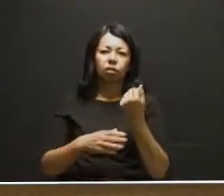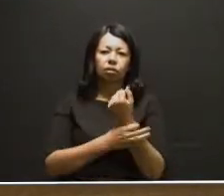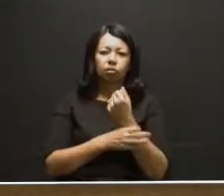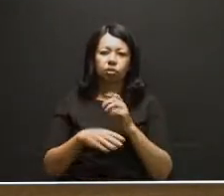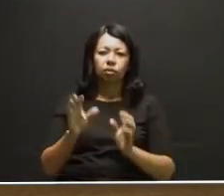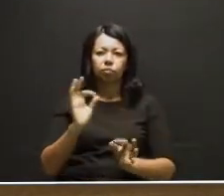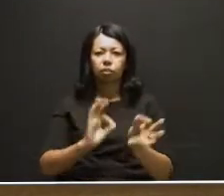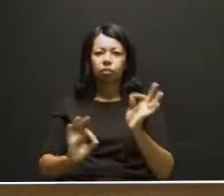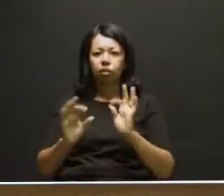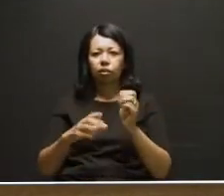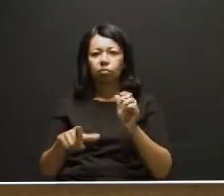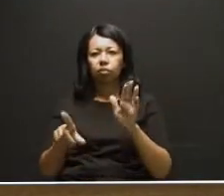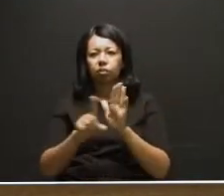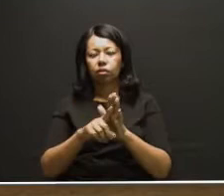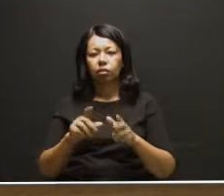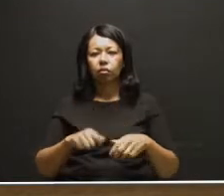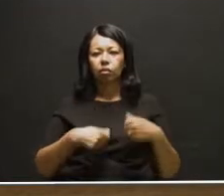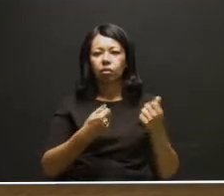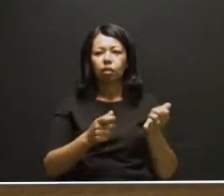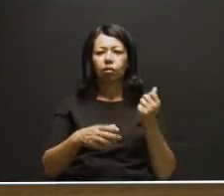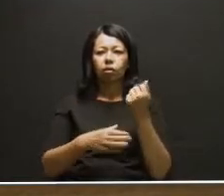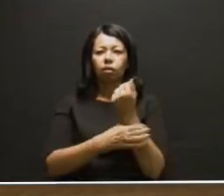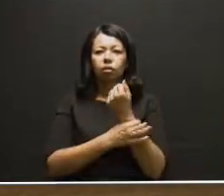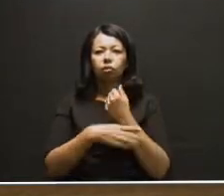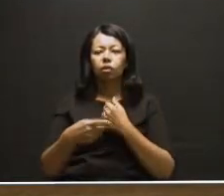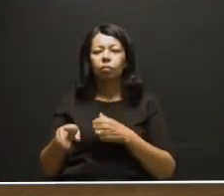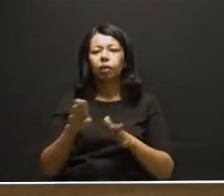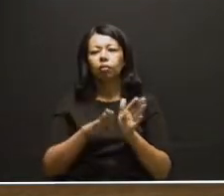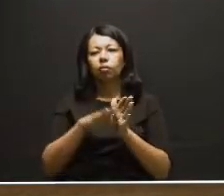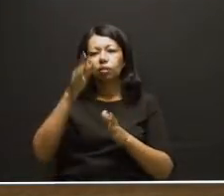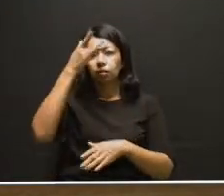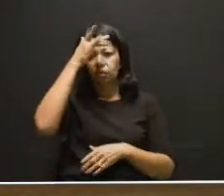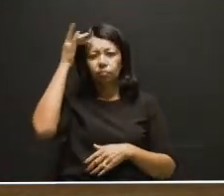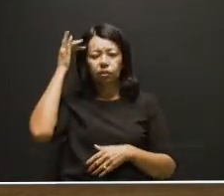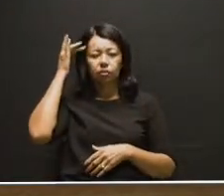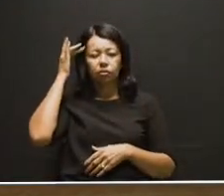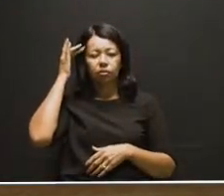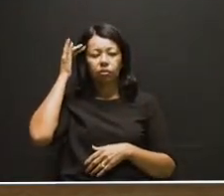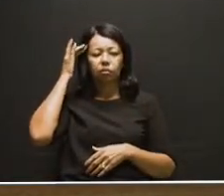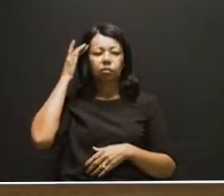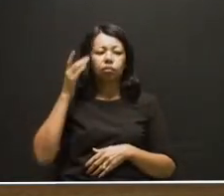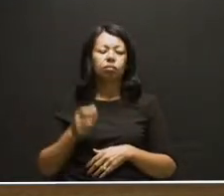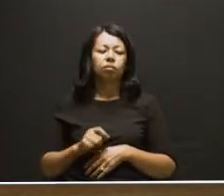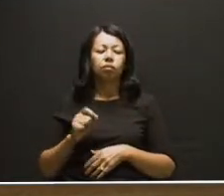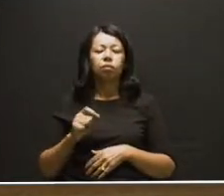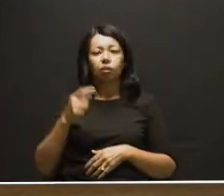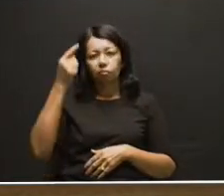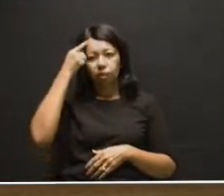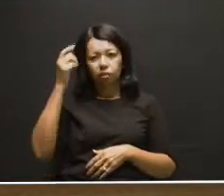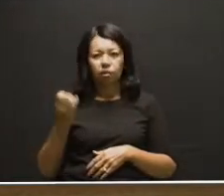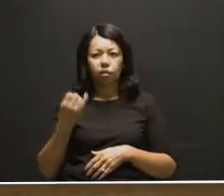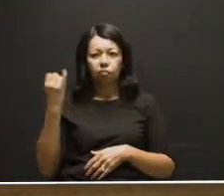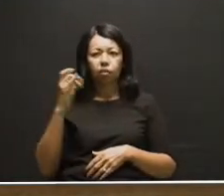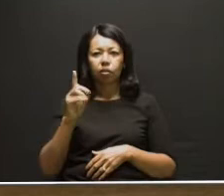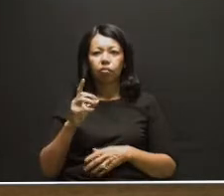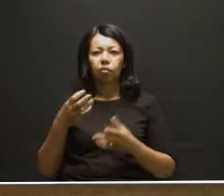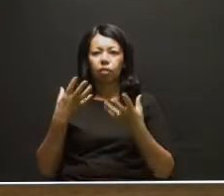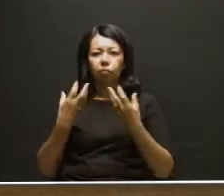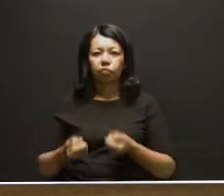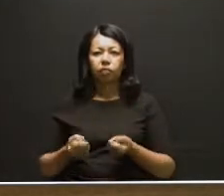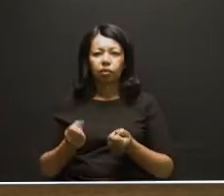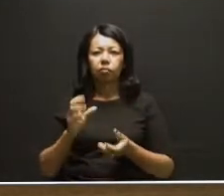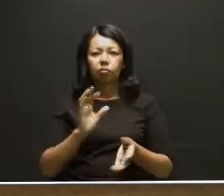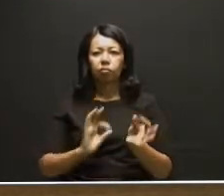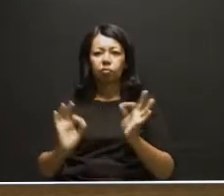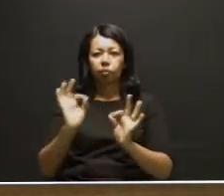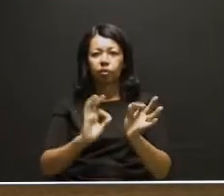projeto de lei dá uma garantia a todos aqueles vereador agnaldo eu acho que é importante não só a aprovação do projeto